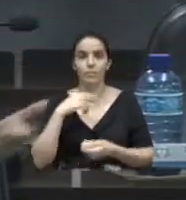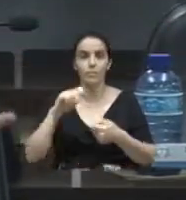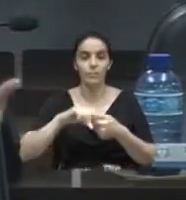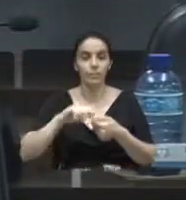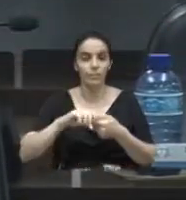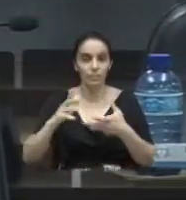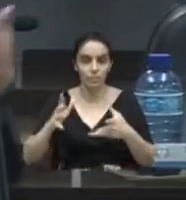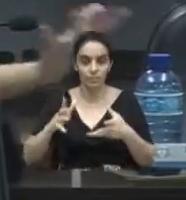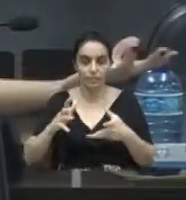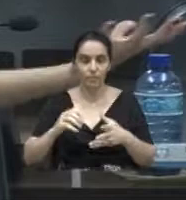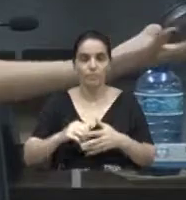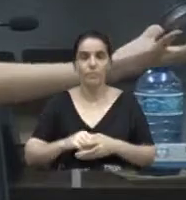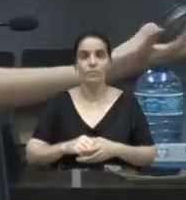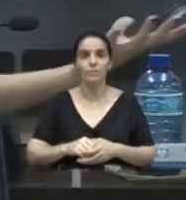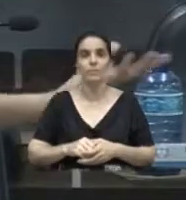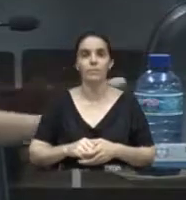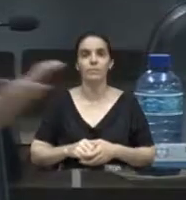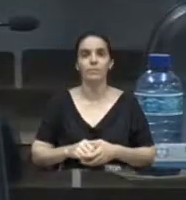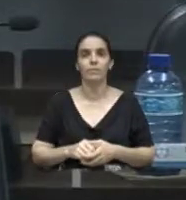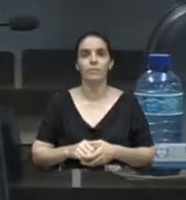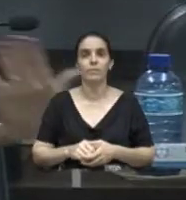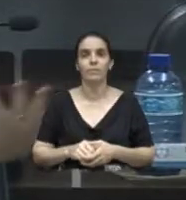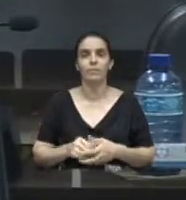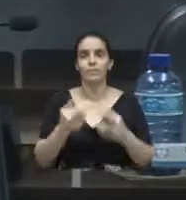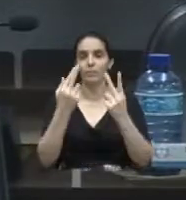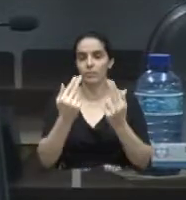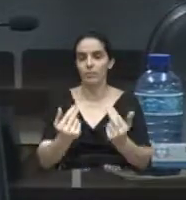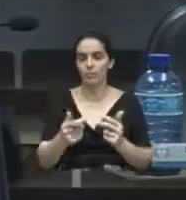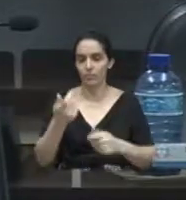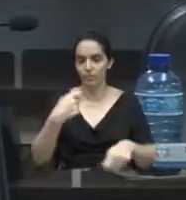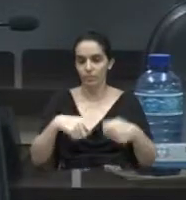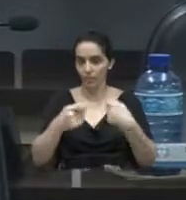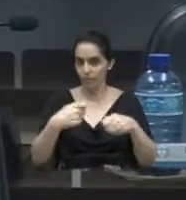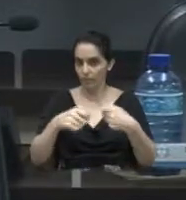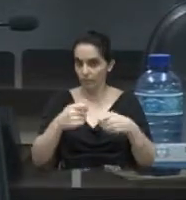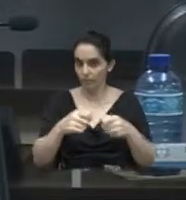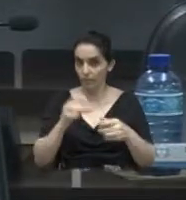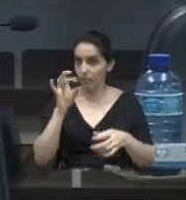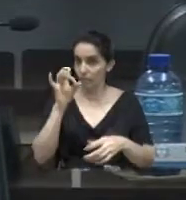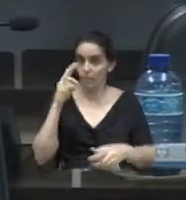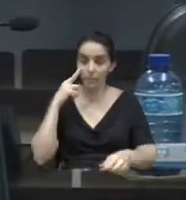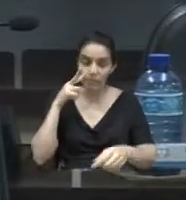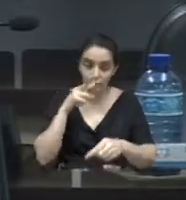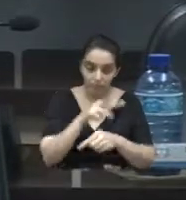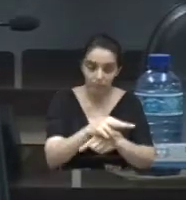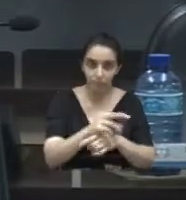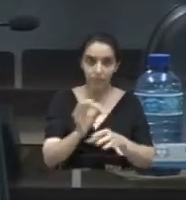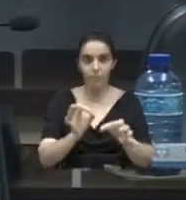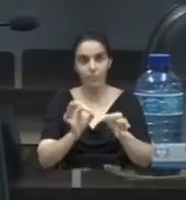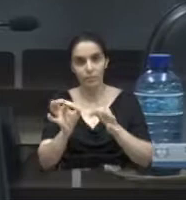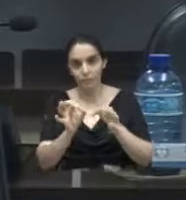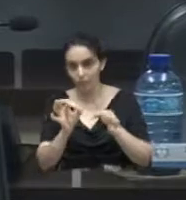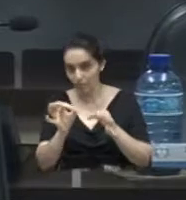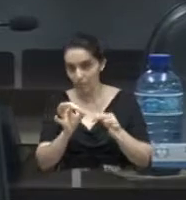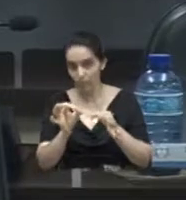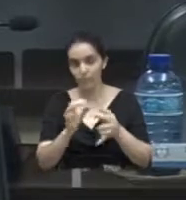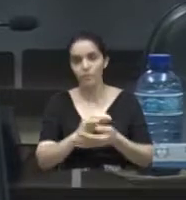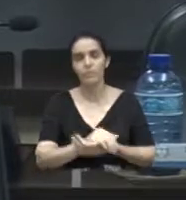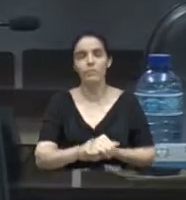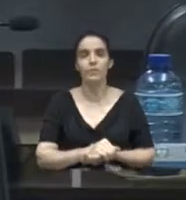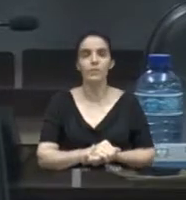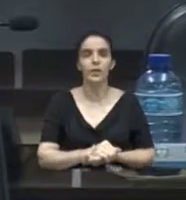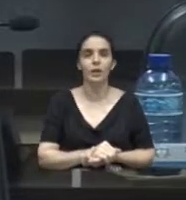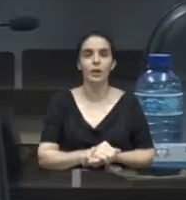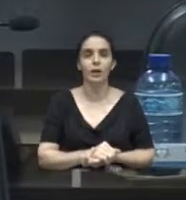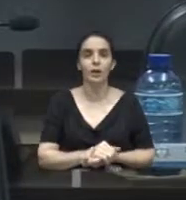tomar atos de gestão. Né? Nós temos que fazer aqui só a questão da fiscalização, da elaboração, e muitas vezes até a frustração